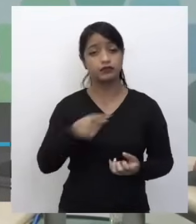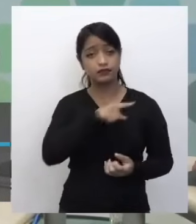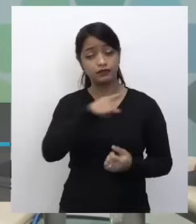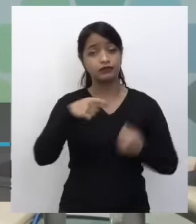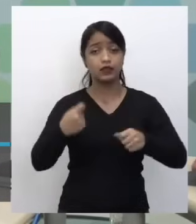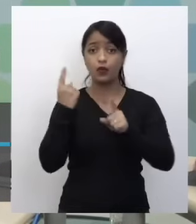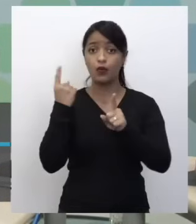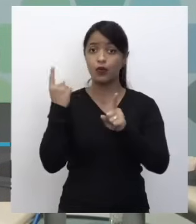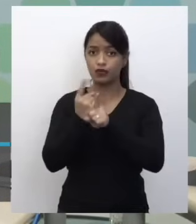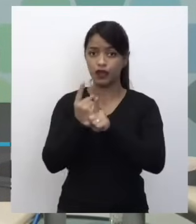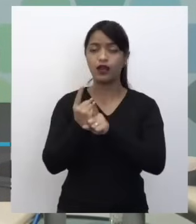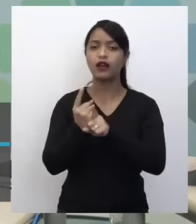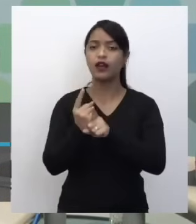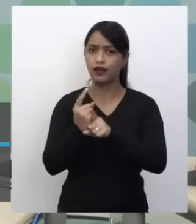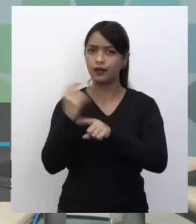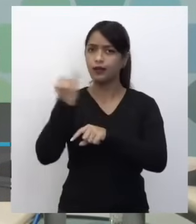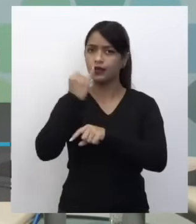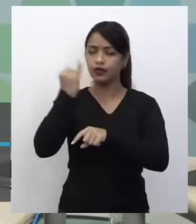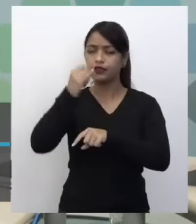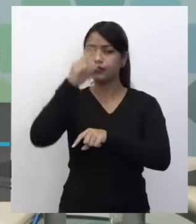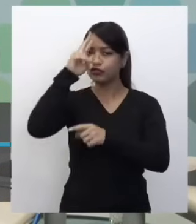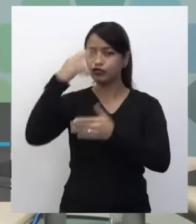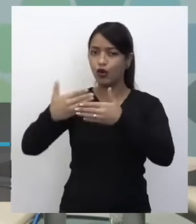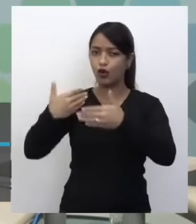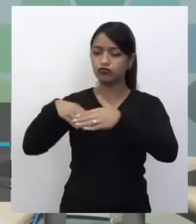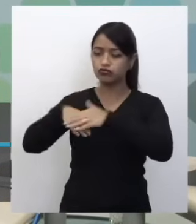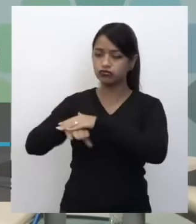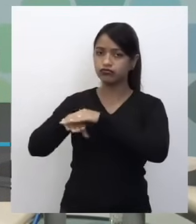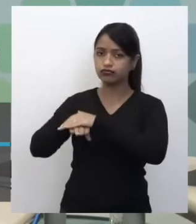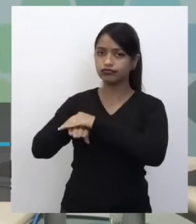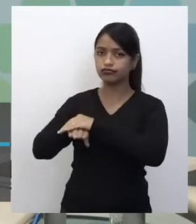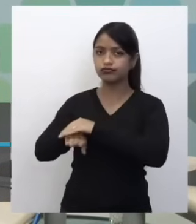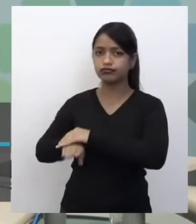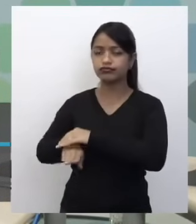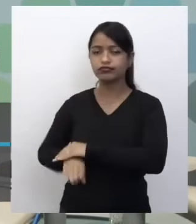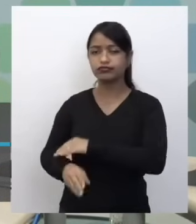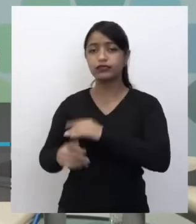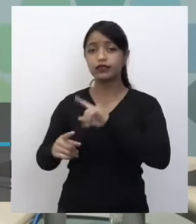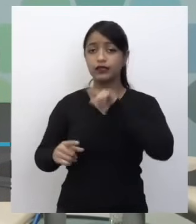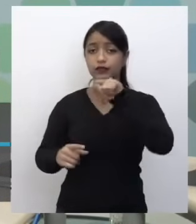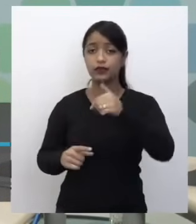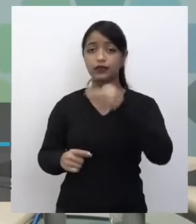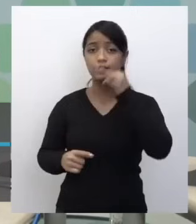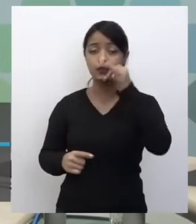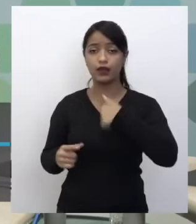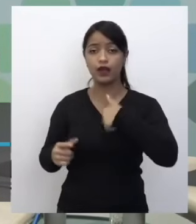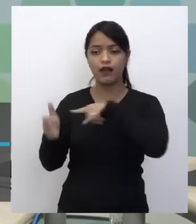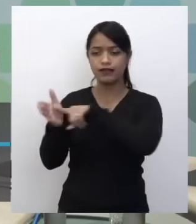essa importância dos registros históricos, né, para a análise